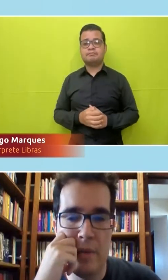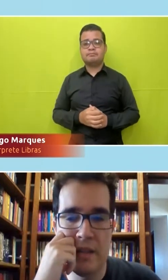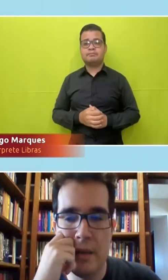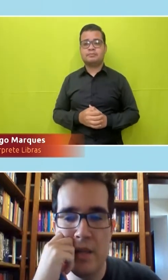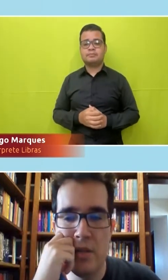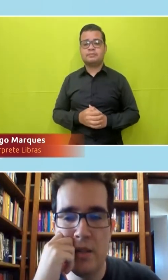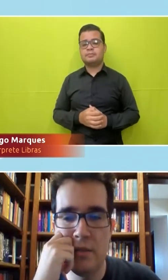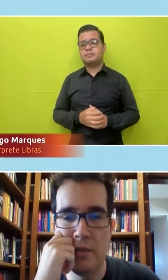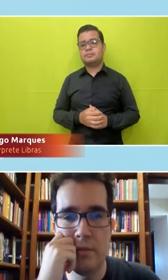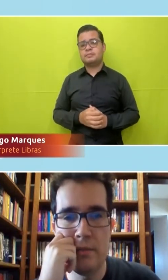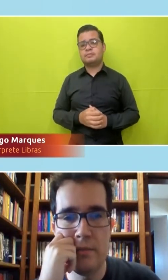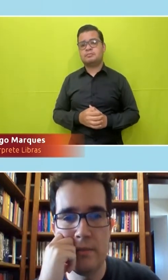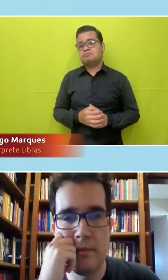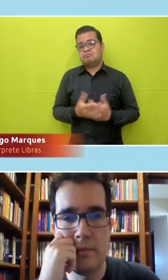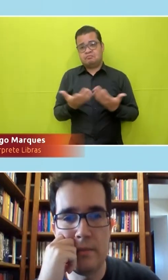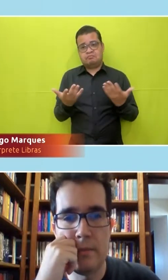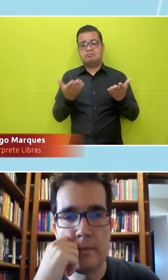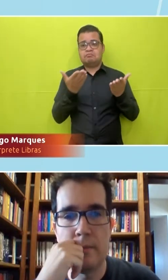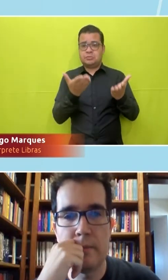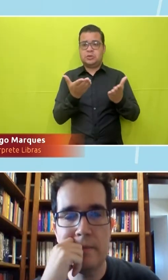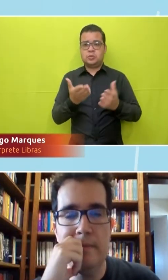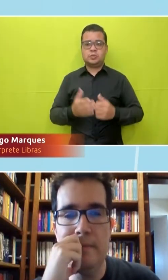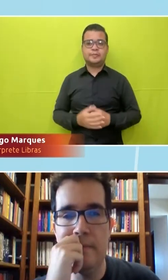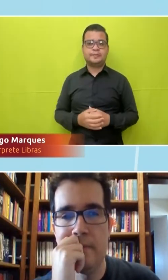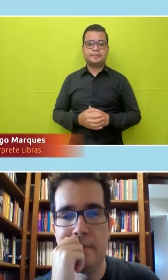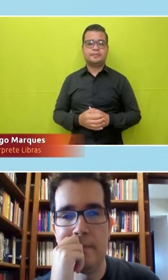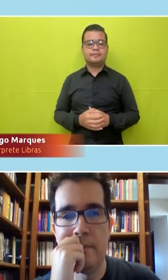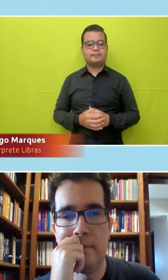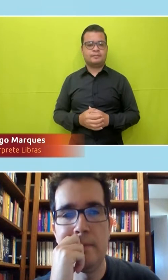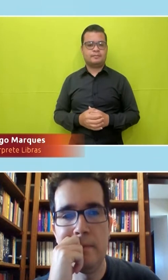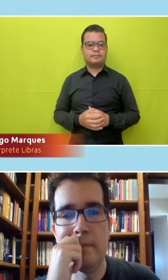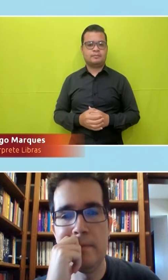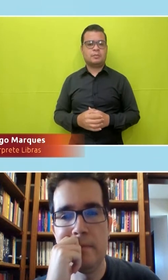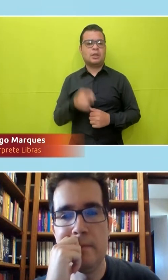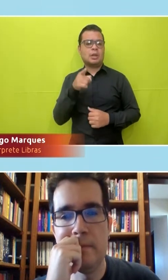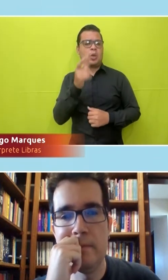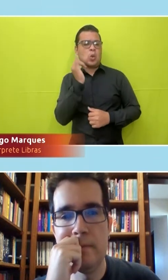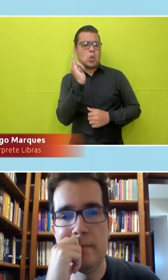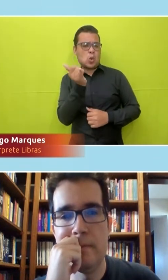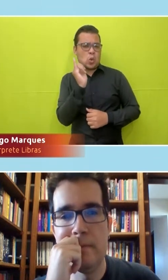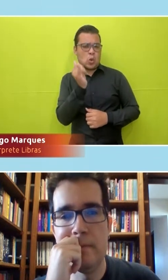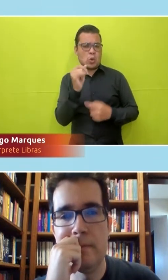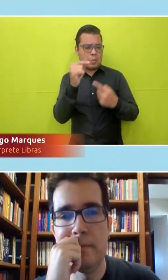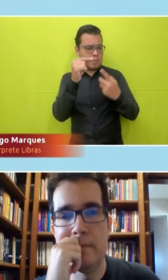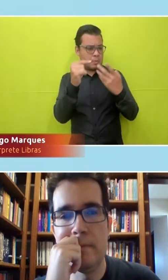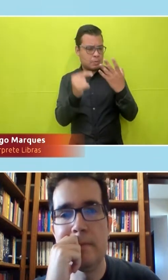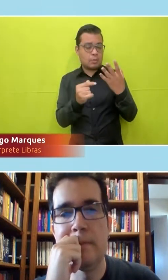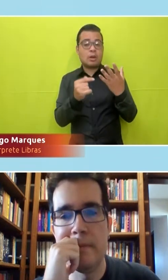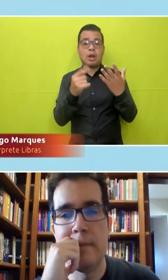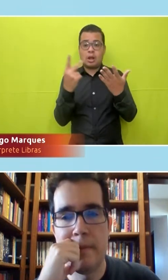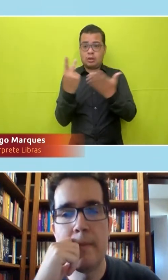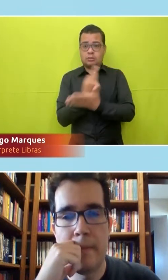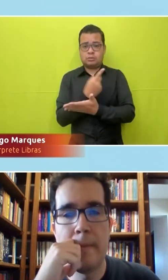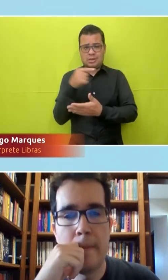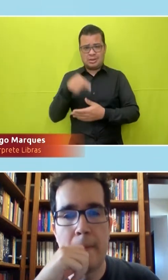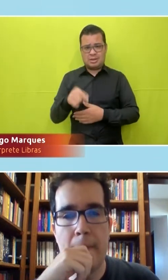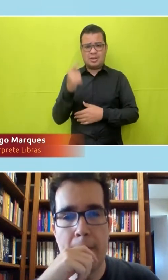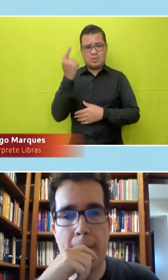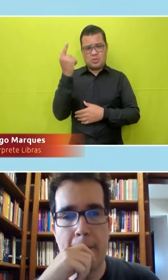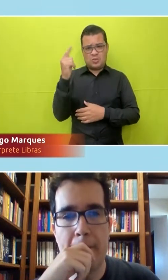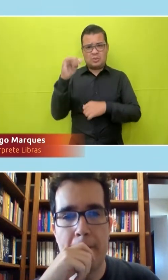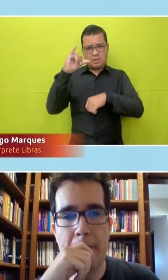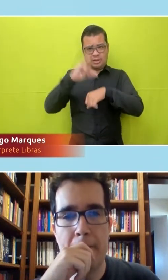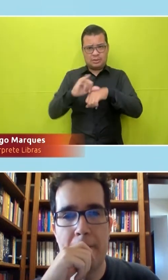acho que é basicamente isso. E todos esses contos, eles são ambientados aqui na capital, né, Goiânia. Pessoal,